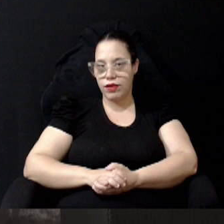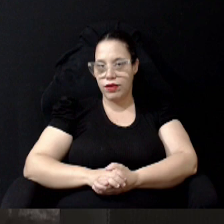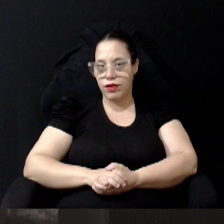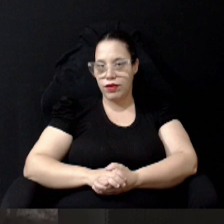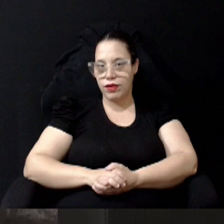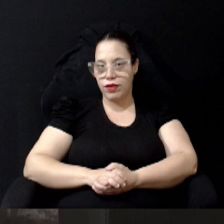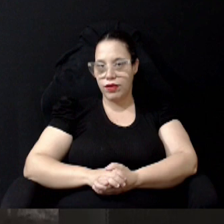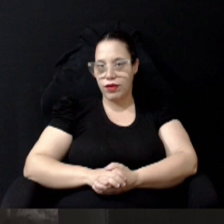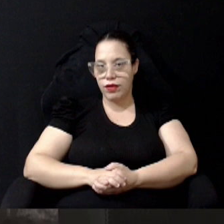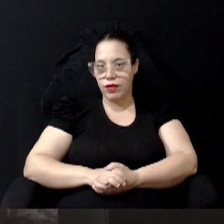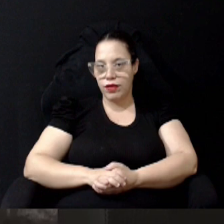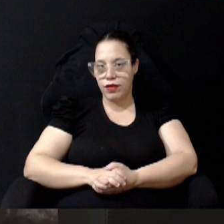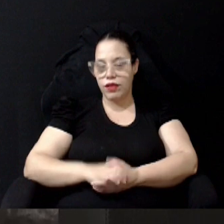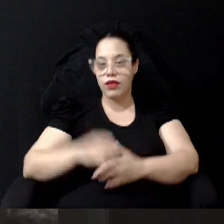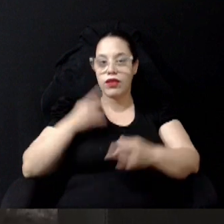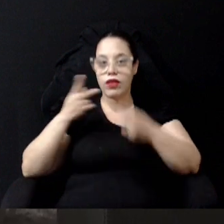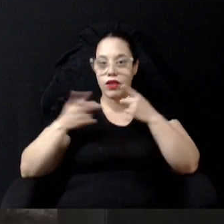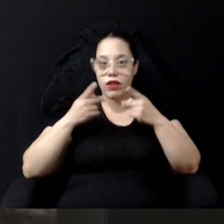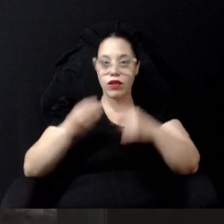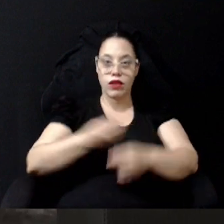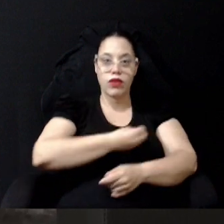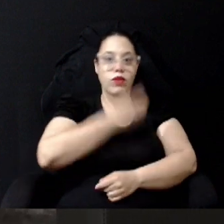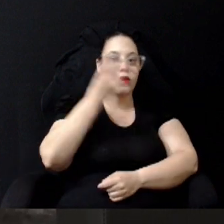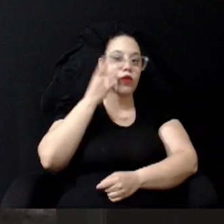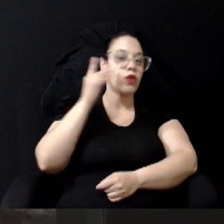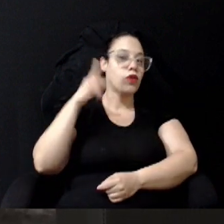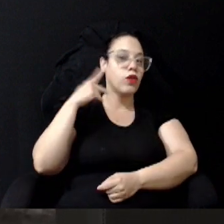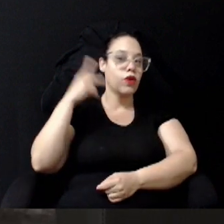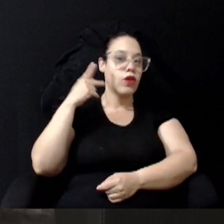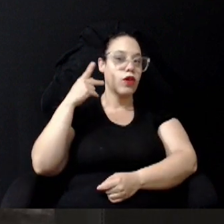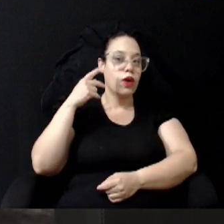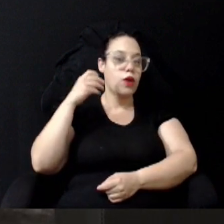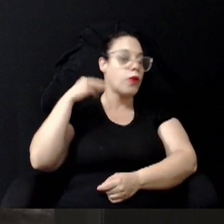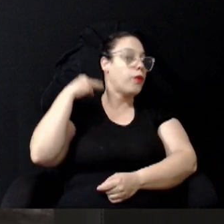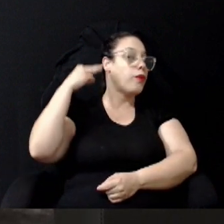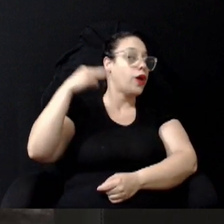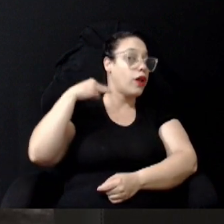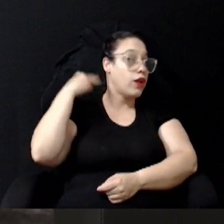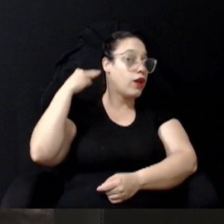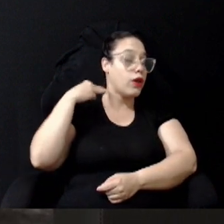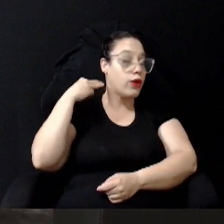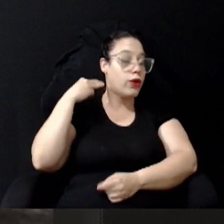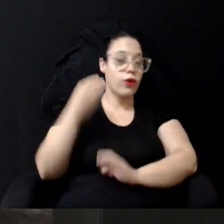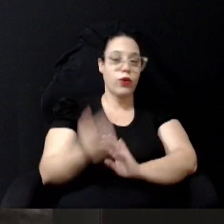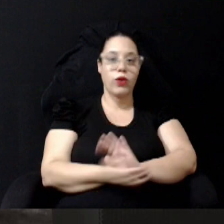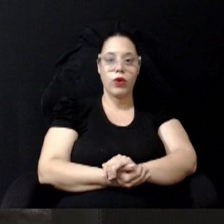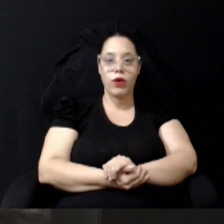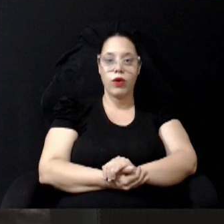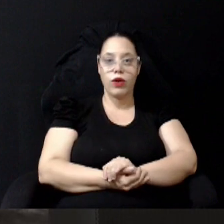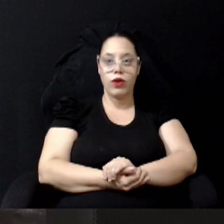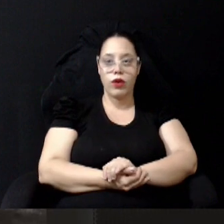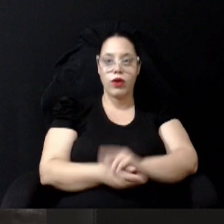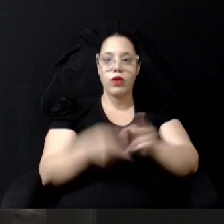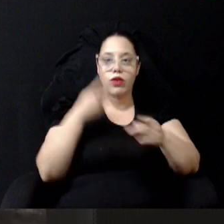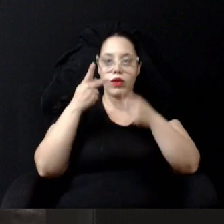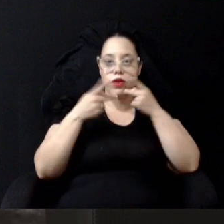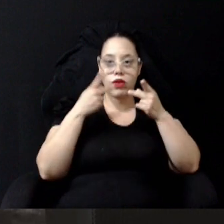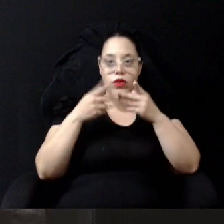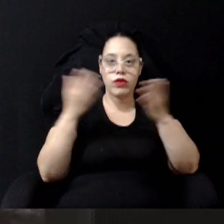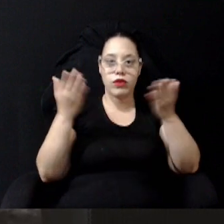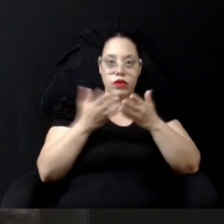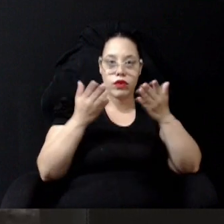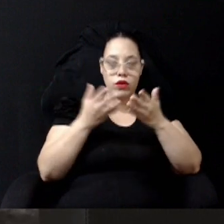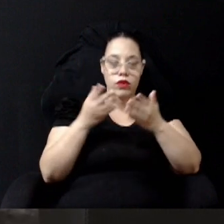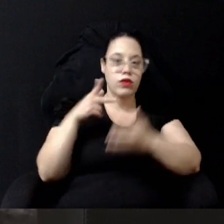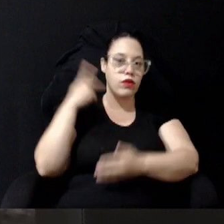Nós anunciamos a presença da vereadora Mariana Conte. E com a palavra agora, o